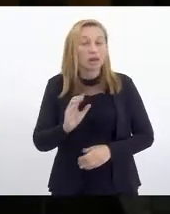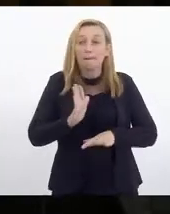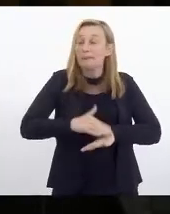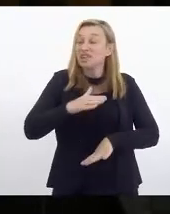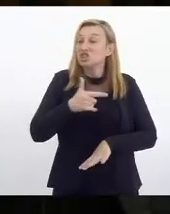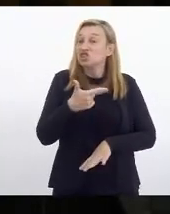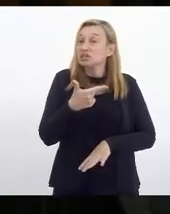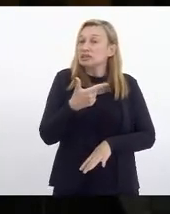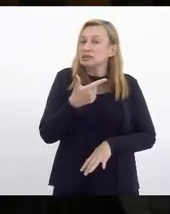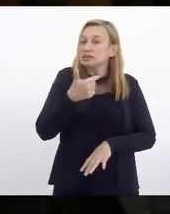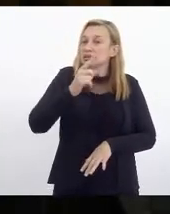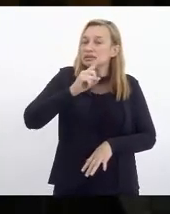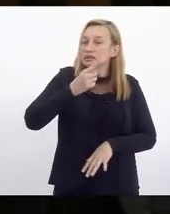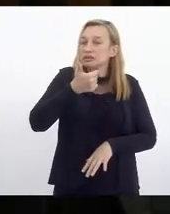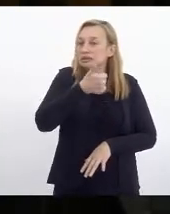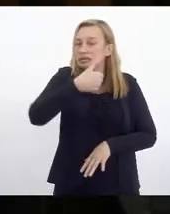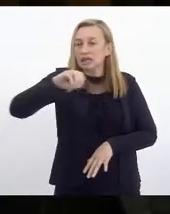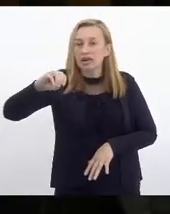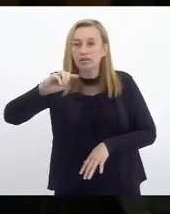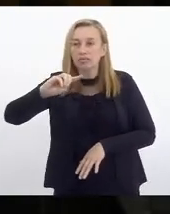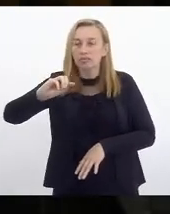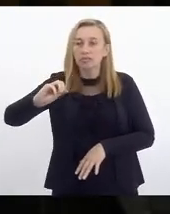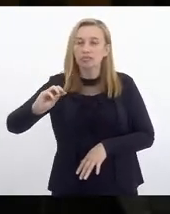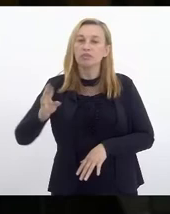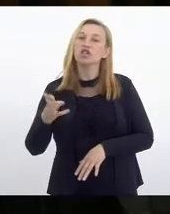100 bilhões de reais.